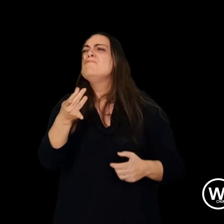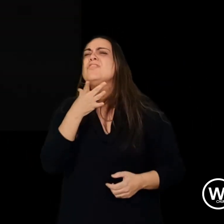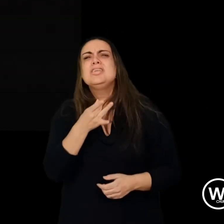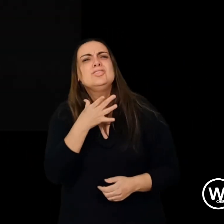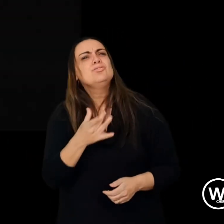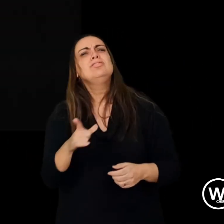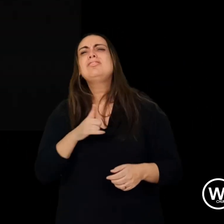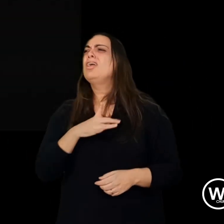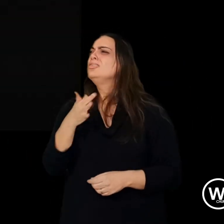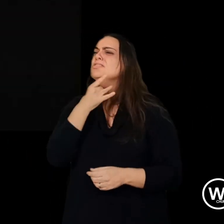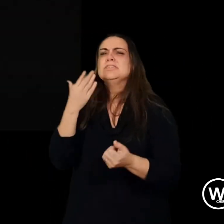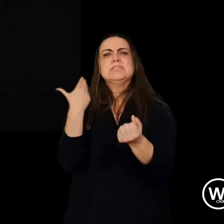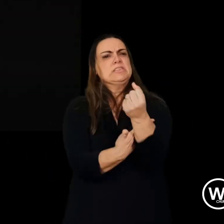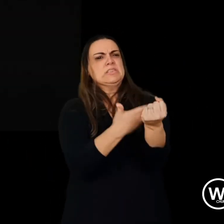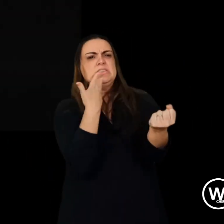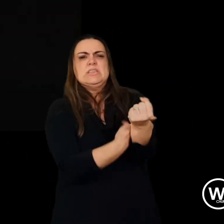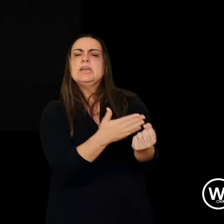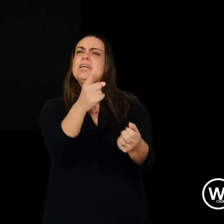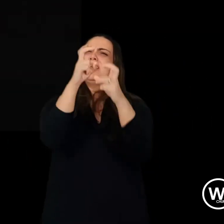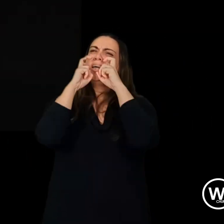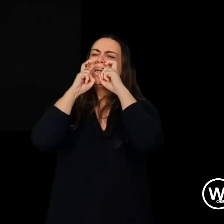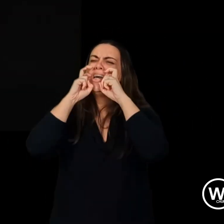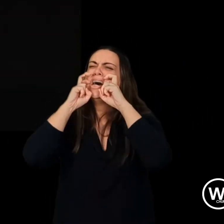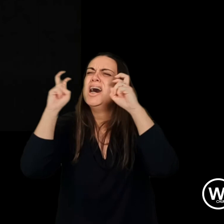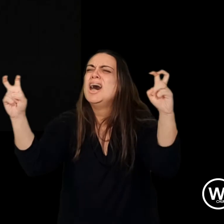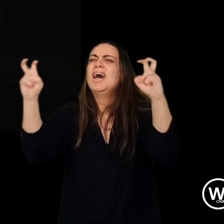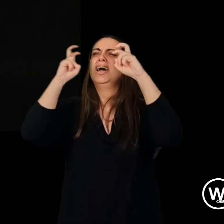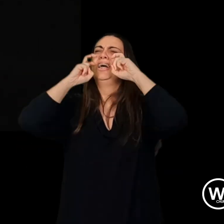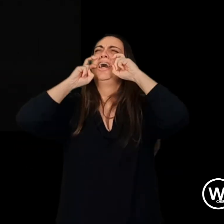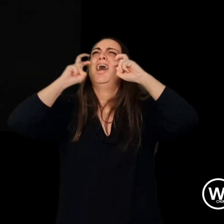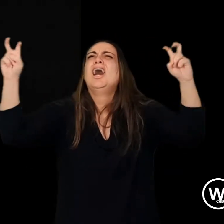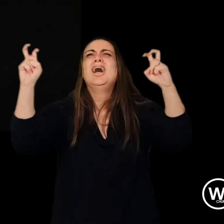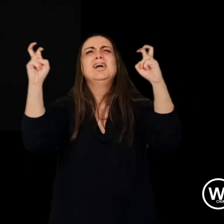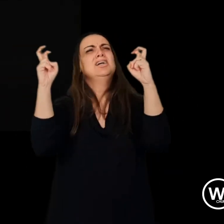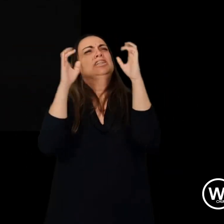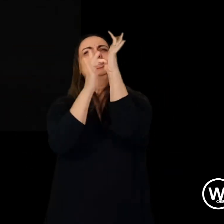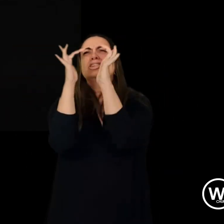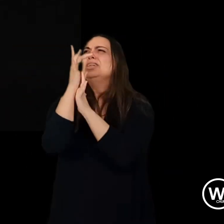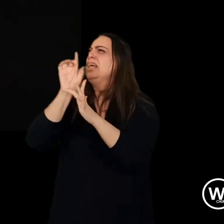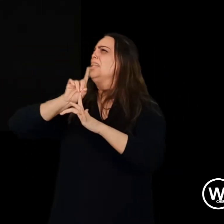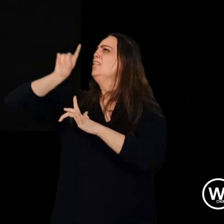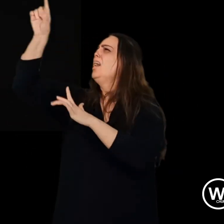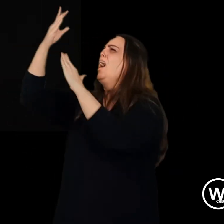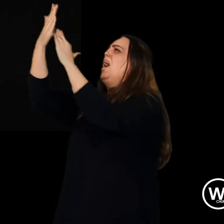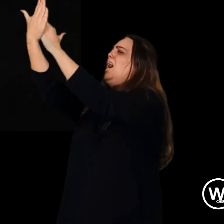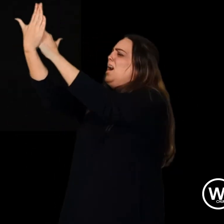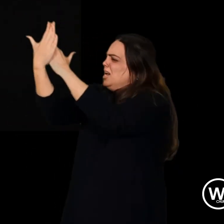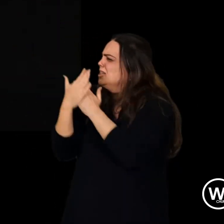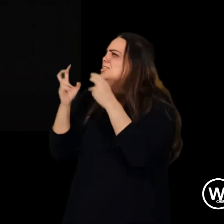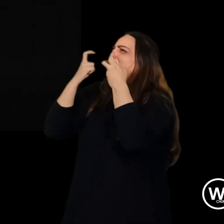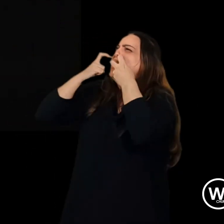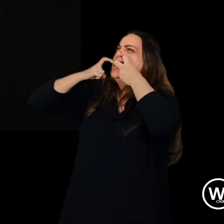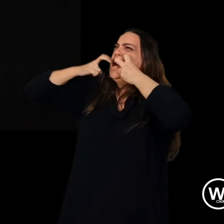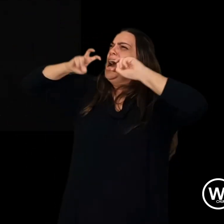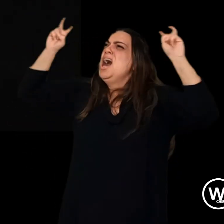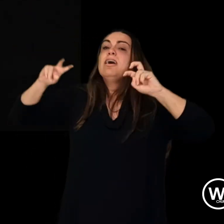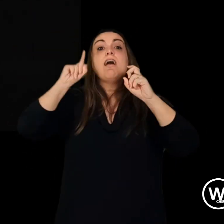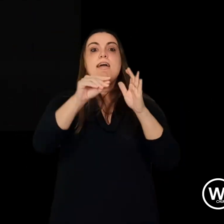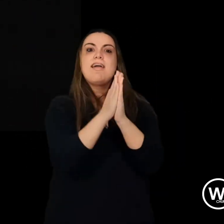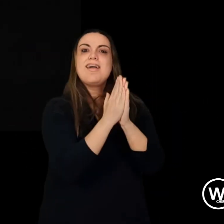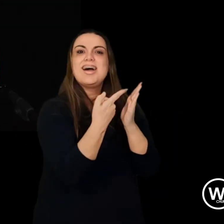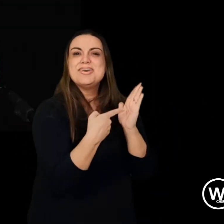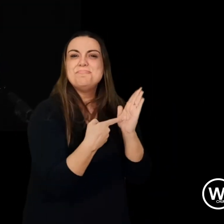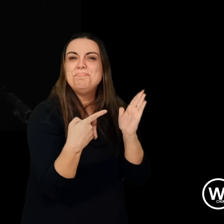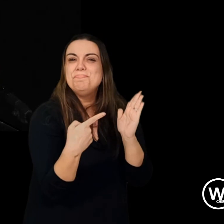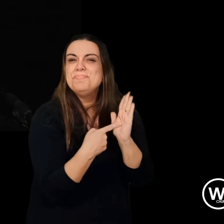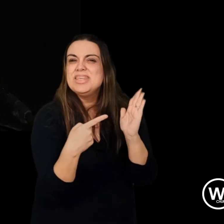vício? Clame por discernimento, grite por entendimento. Esse é o mistério da palavra